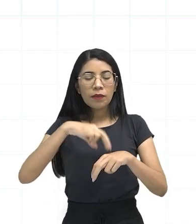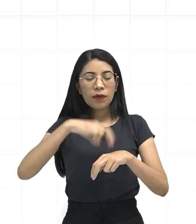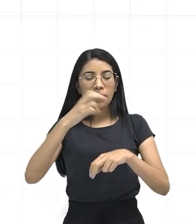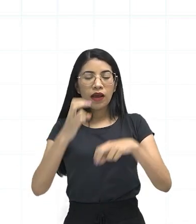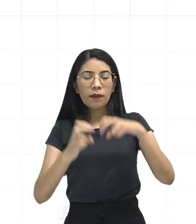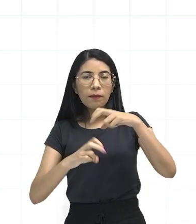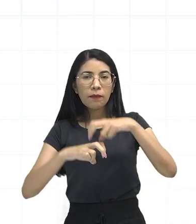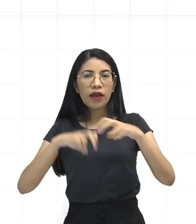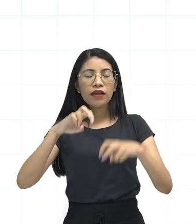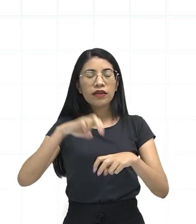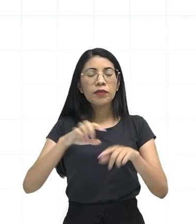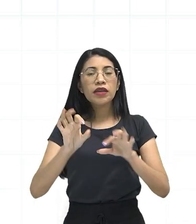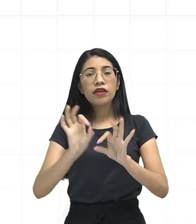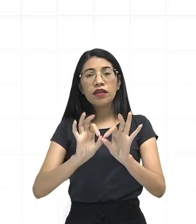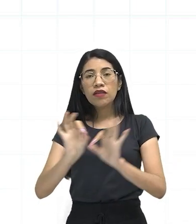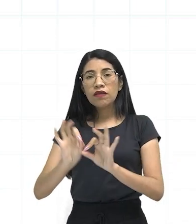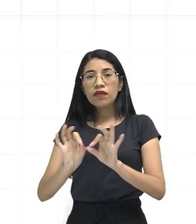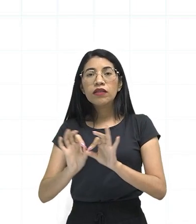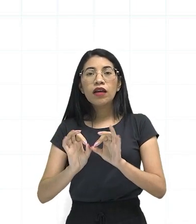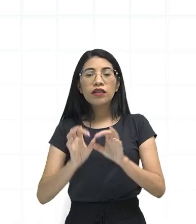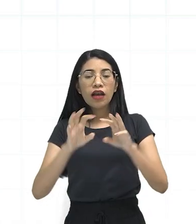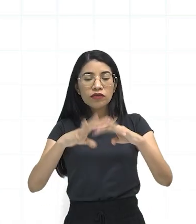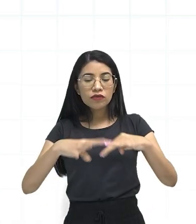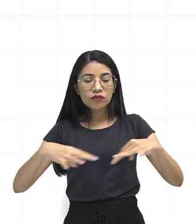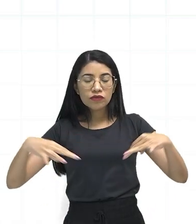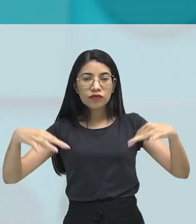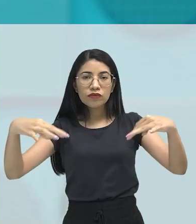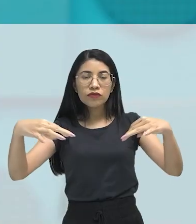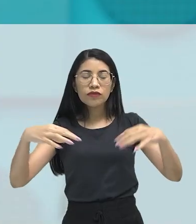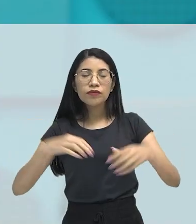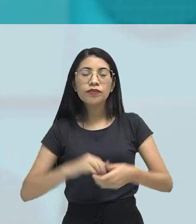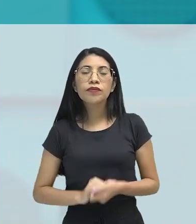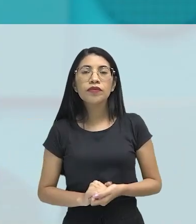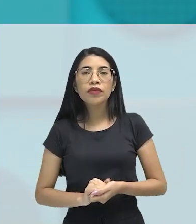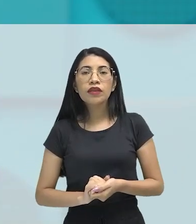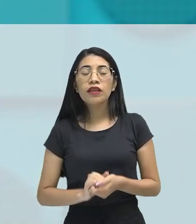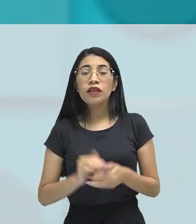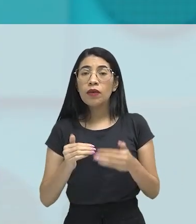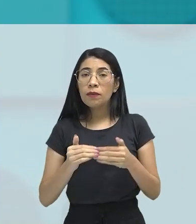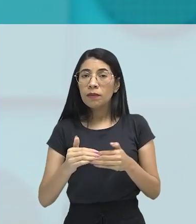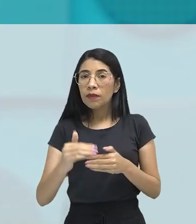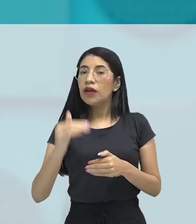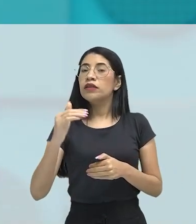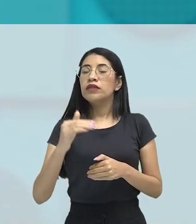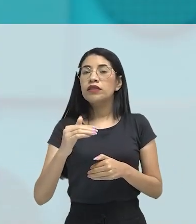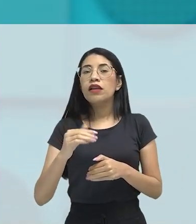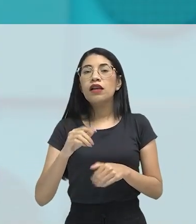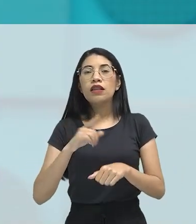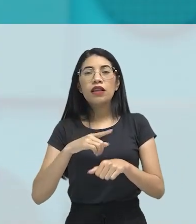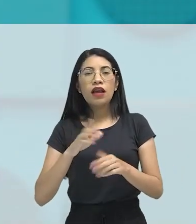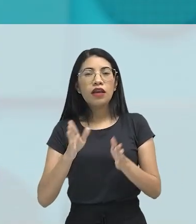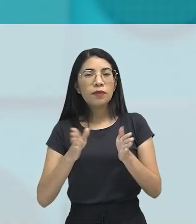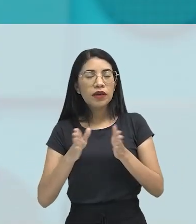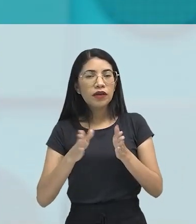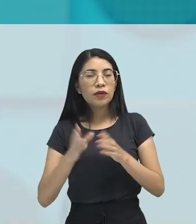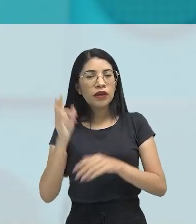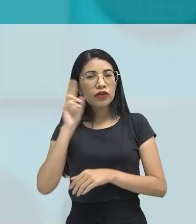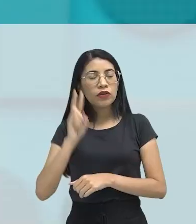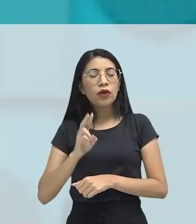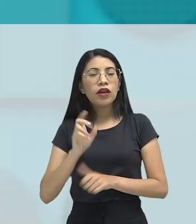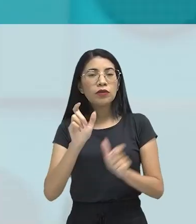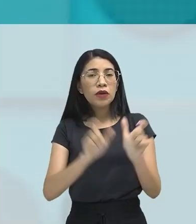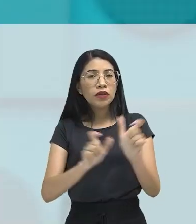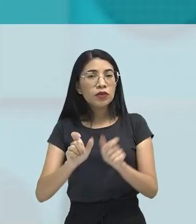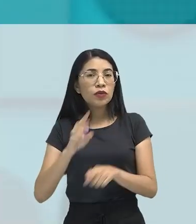saltadores passaram a ser organizadas nesse anfiteatro, ou seja, a partir desse momento, as pessoas passaram a conhecer